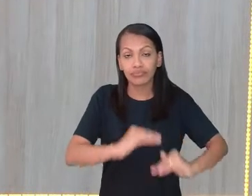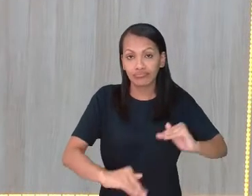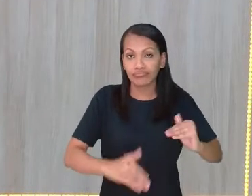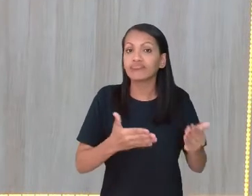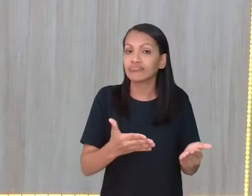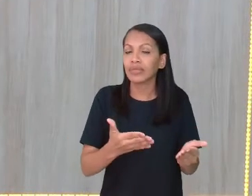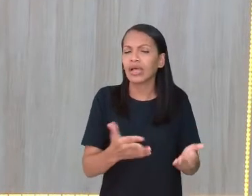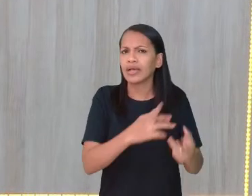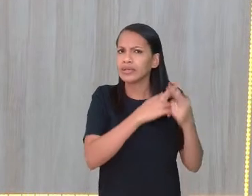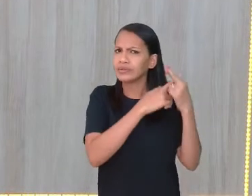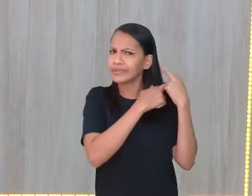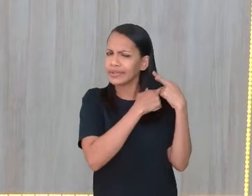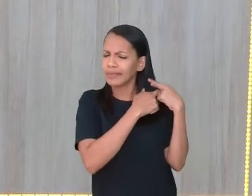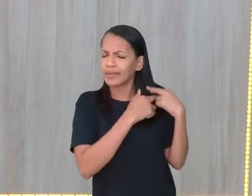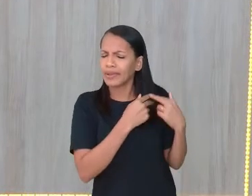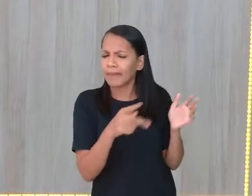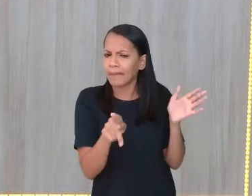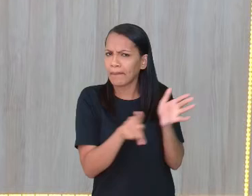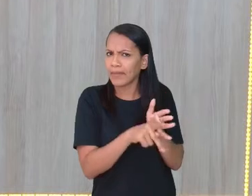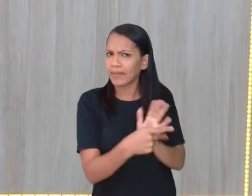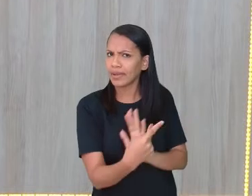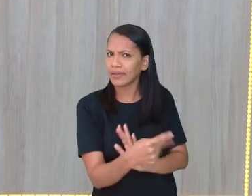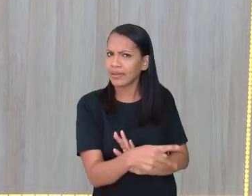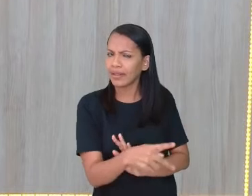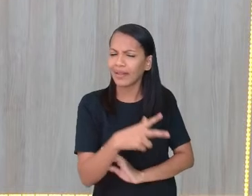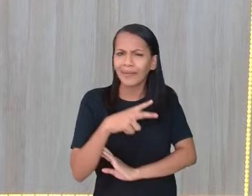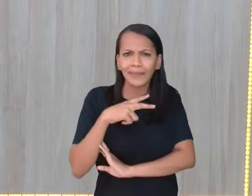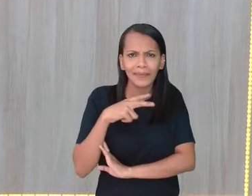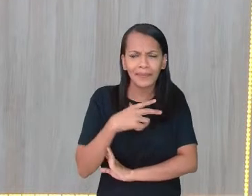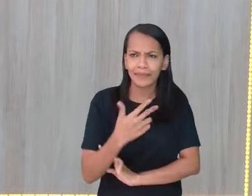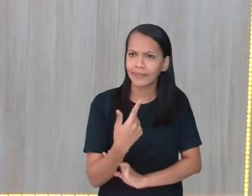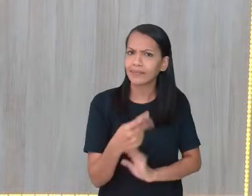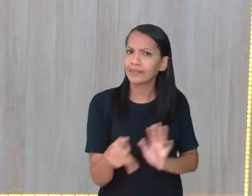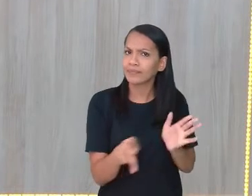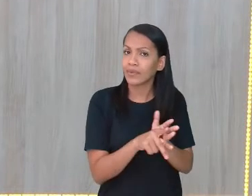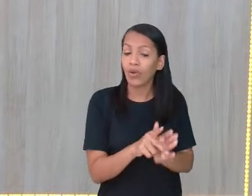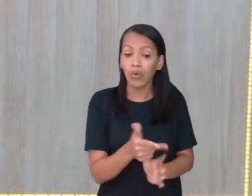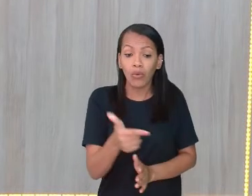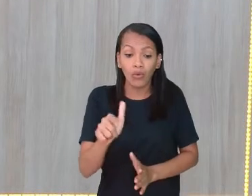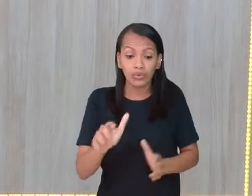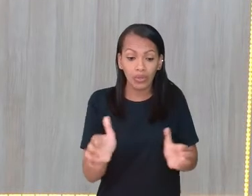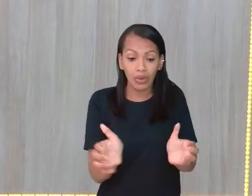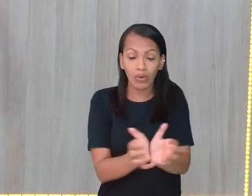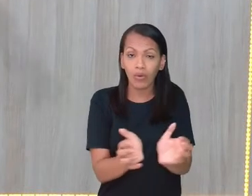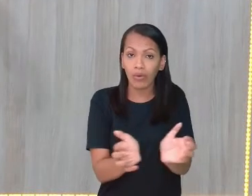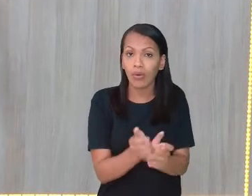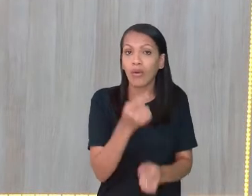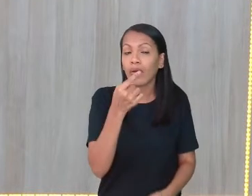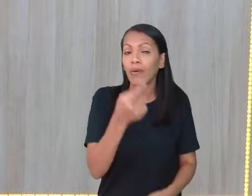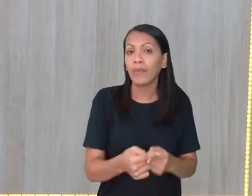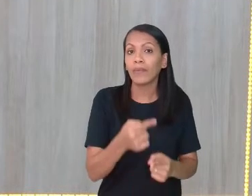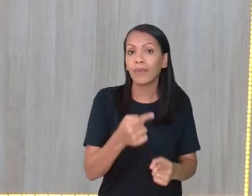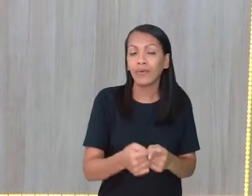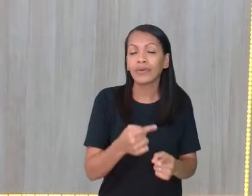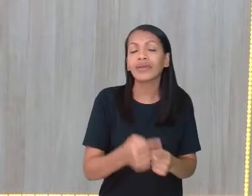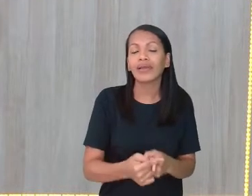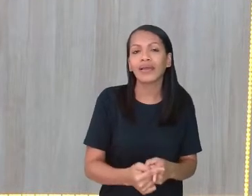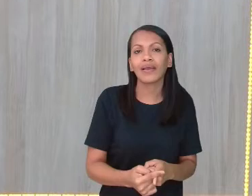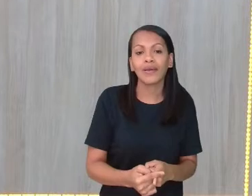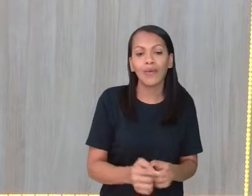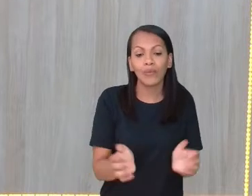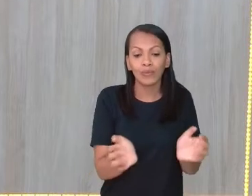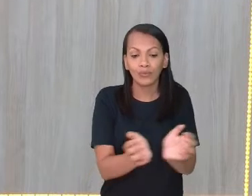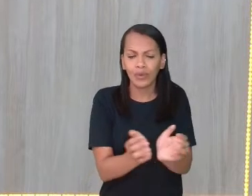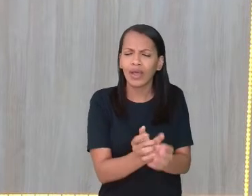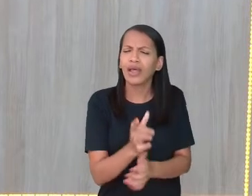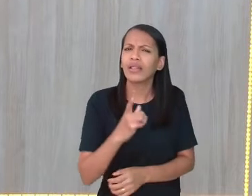Então, eles têm lá uma outra organização, né? Porque o esporte, o náutico, tudinho, eles têm ali um